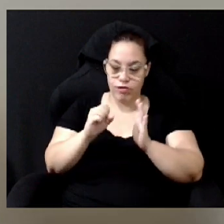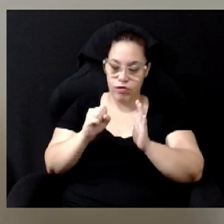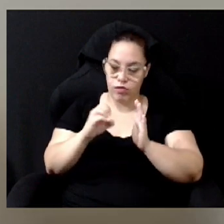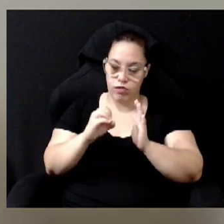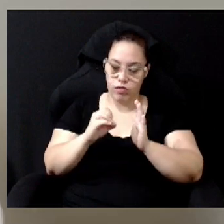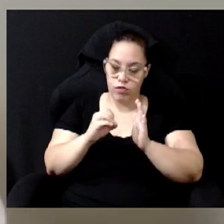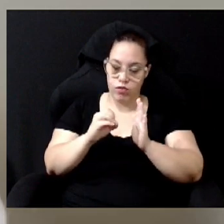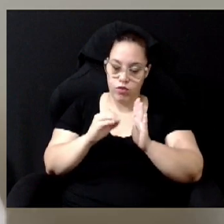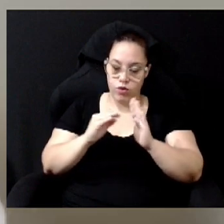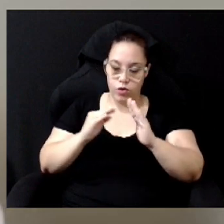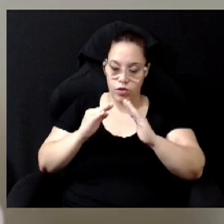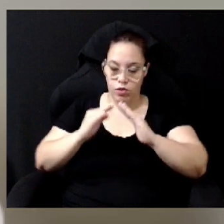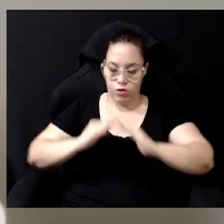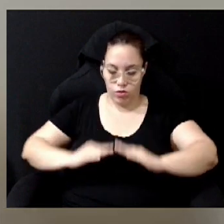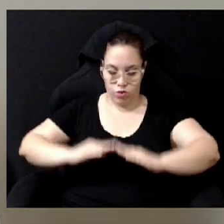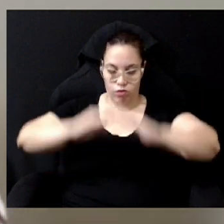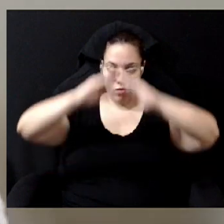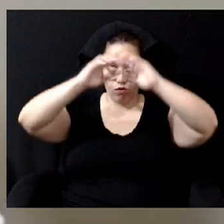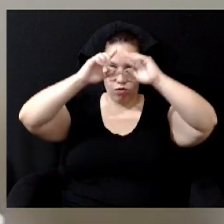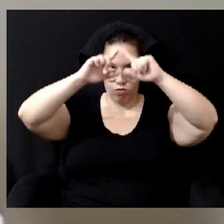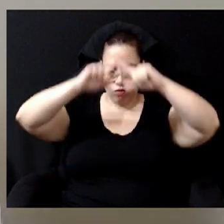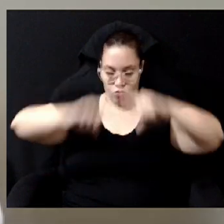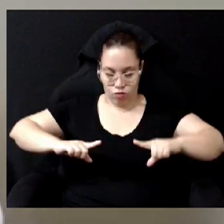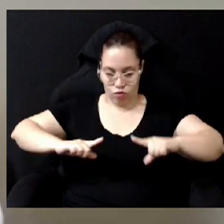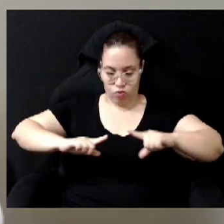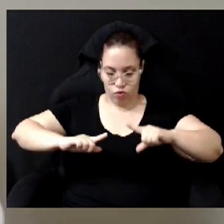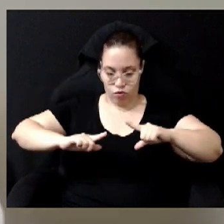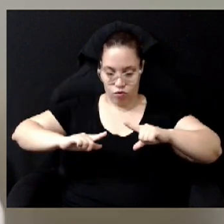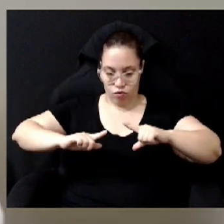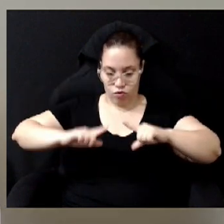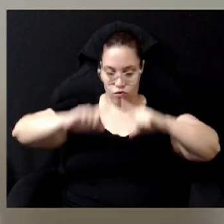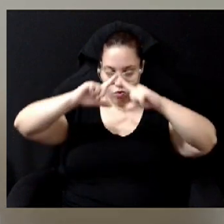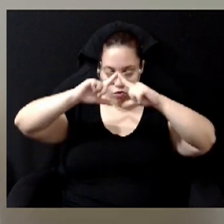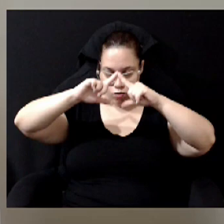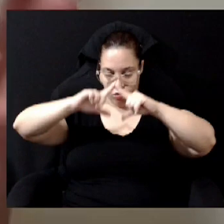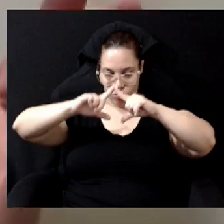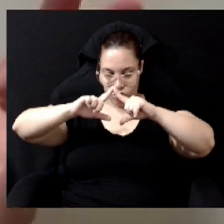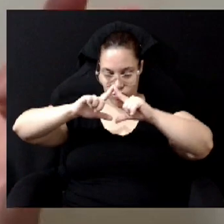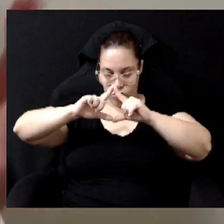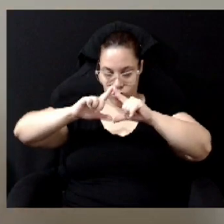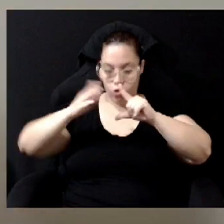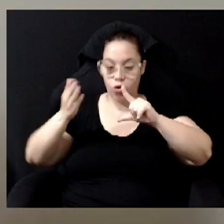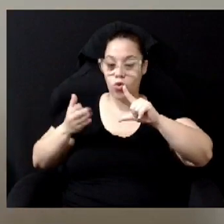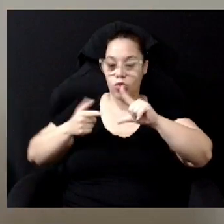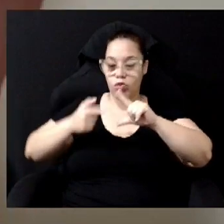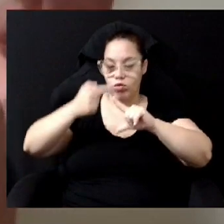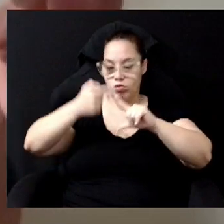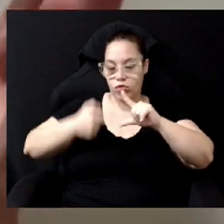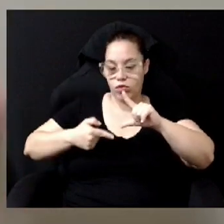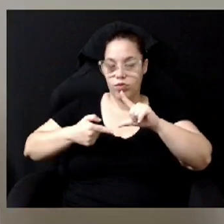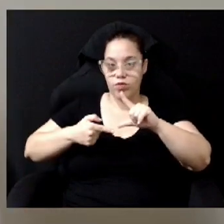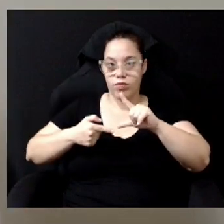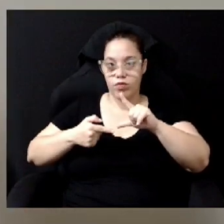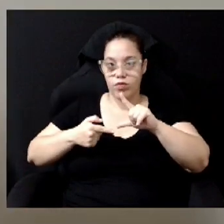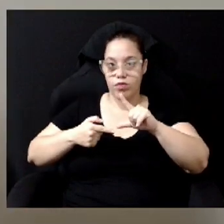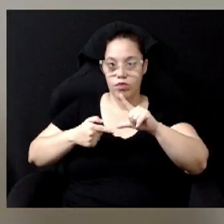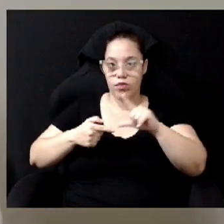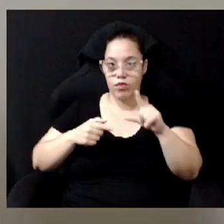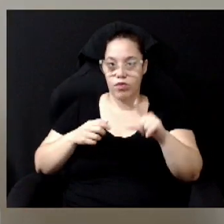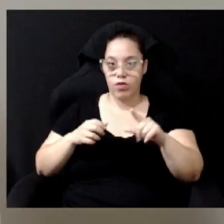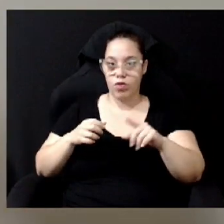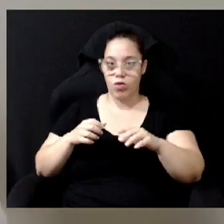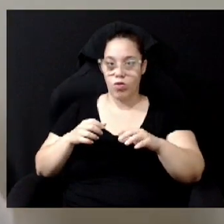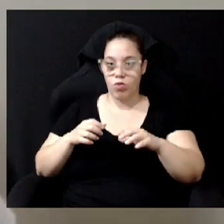pirâmide etária era de fato uma pirâmide, né? Hoje ela lembra mais a forma de uma chaleira, ou